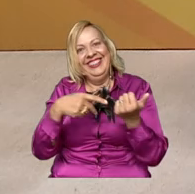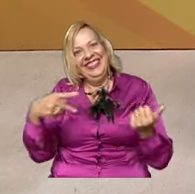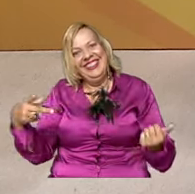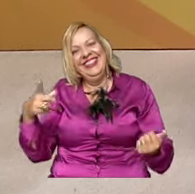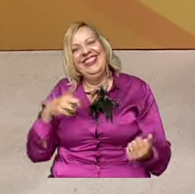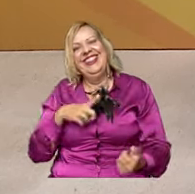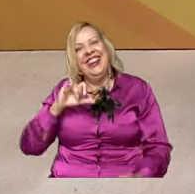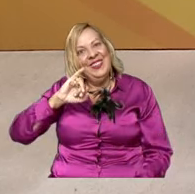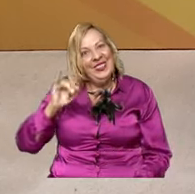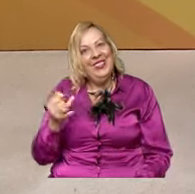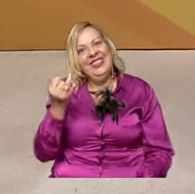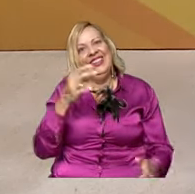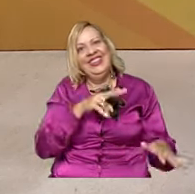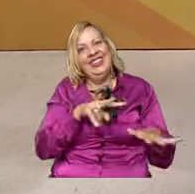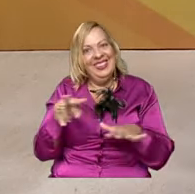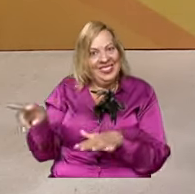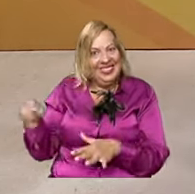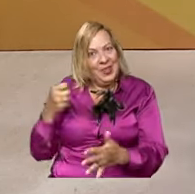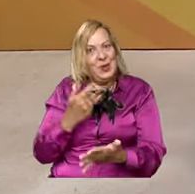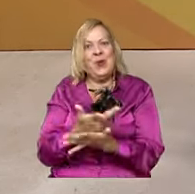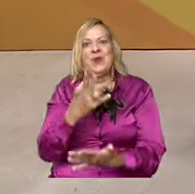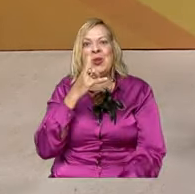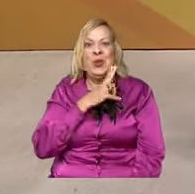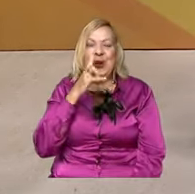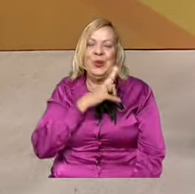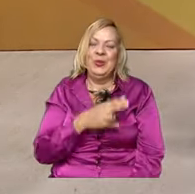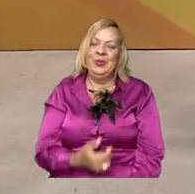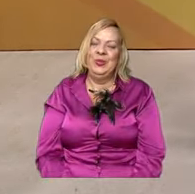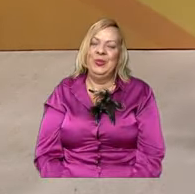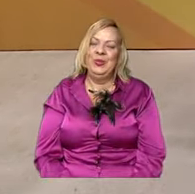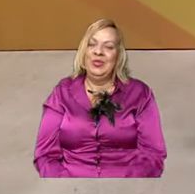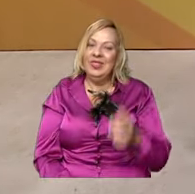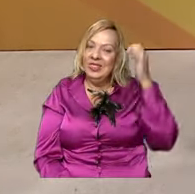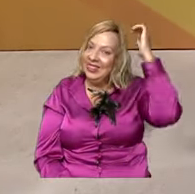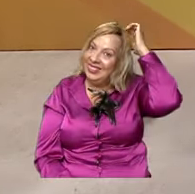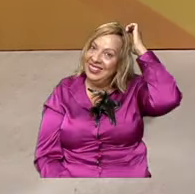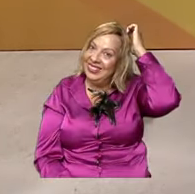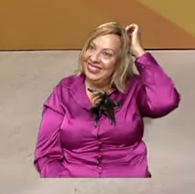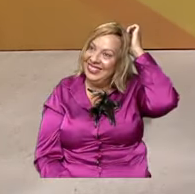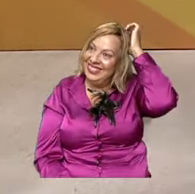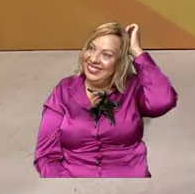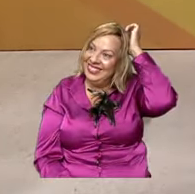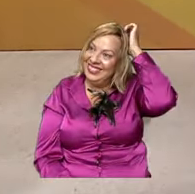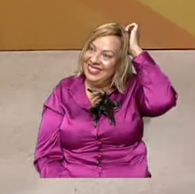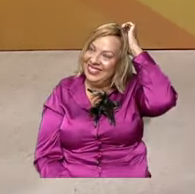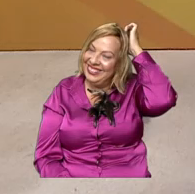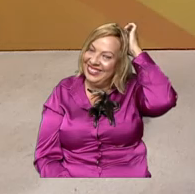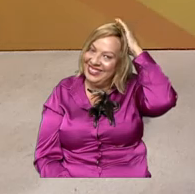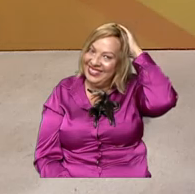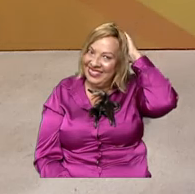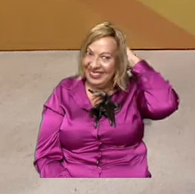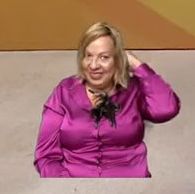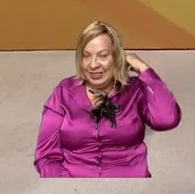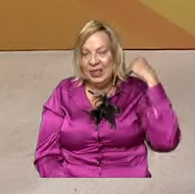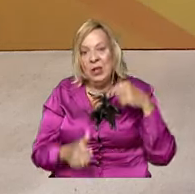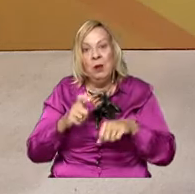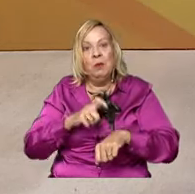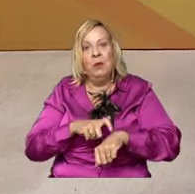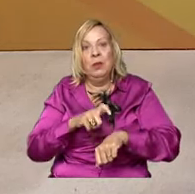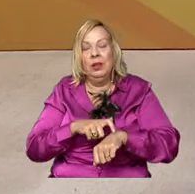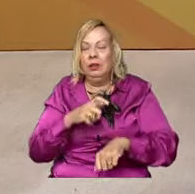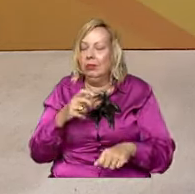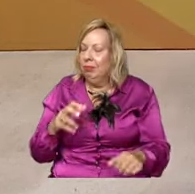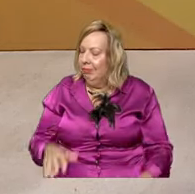ó, QR Code na tela. É isso mesmo, viu? E o momento mais aguardado chegou, aquele momento que muda a